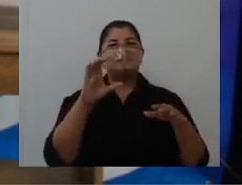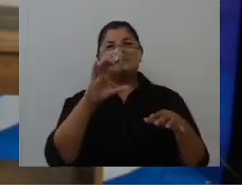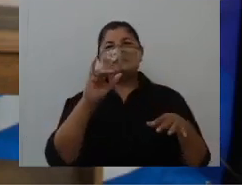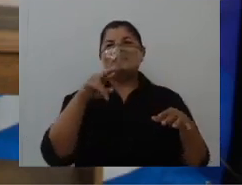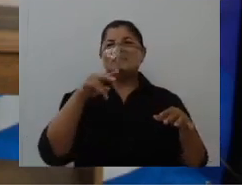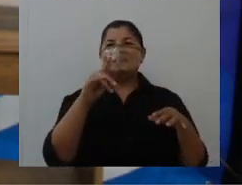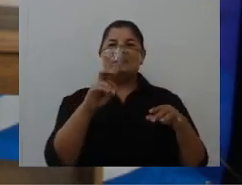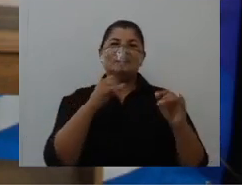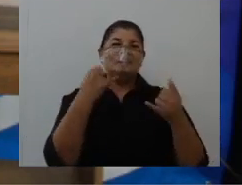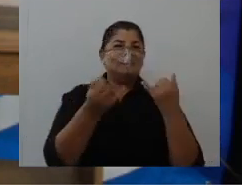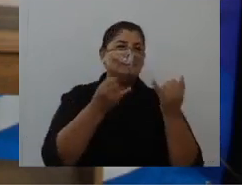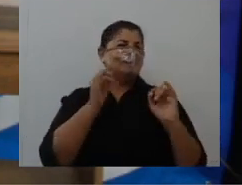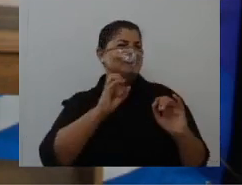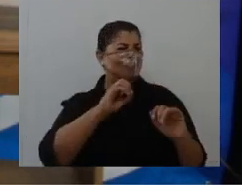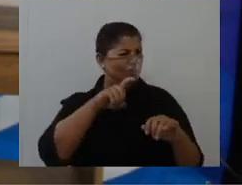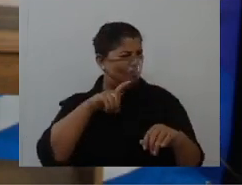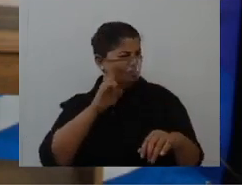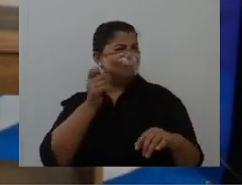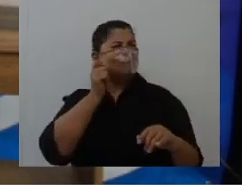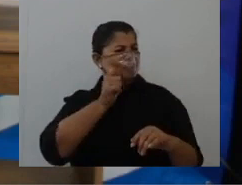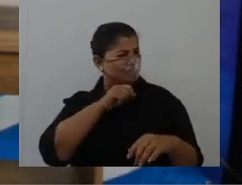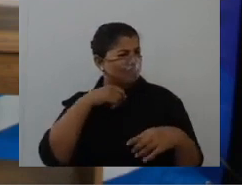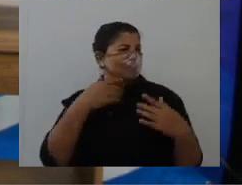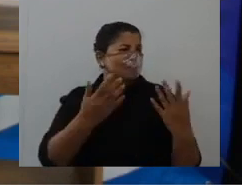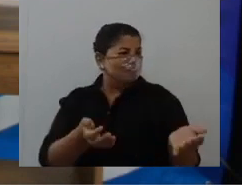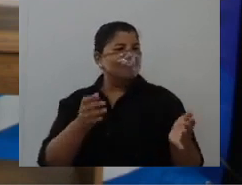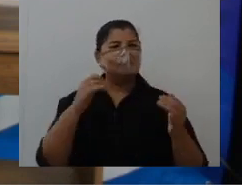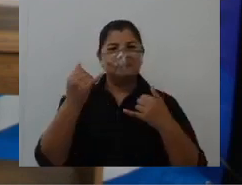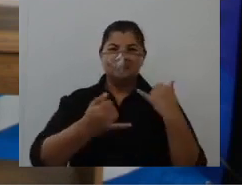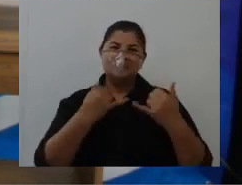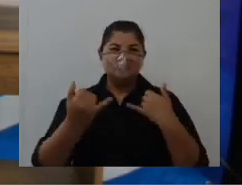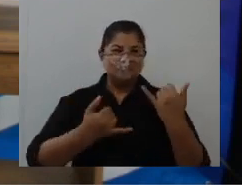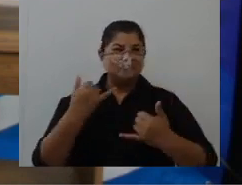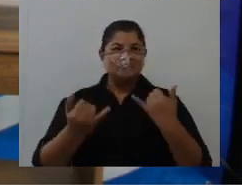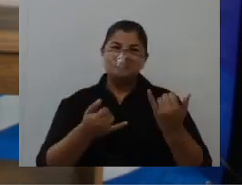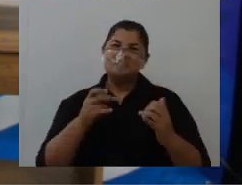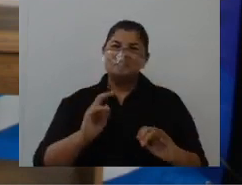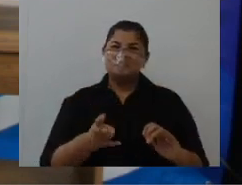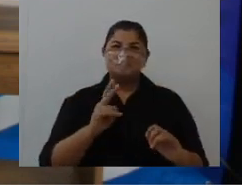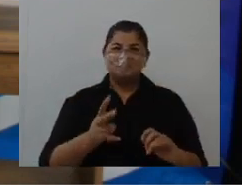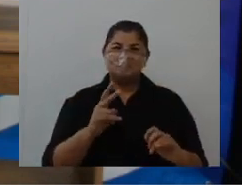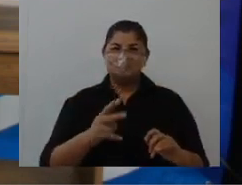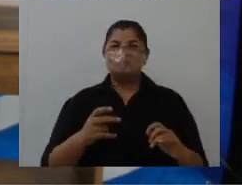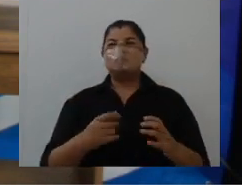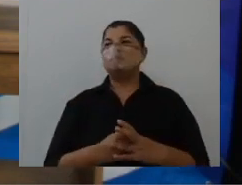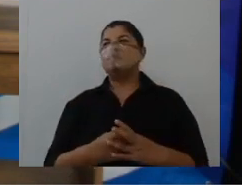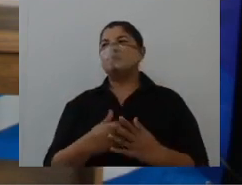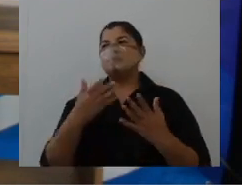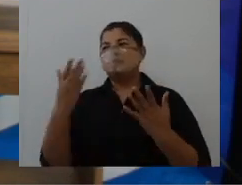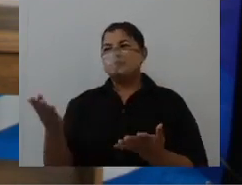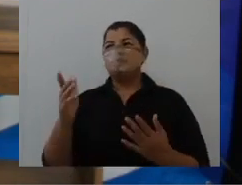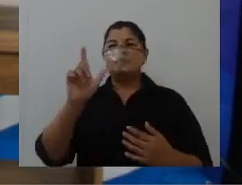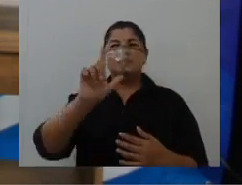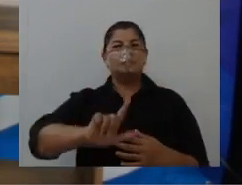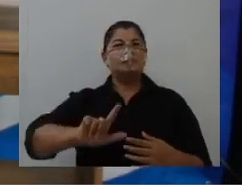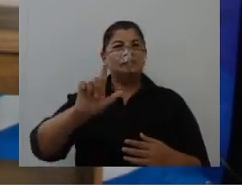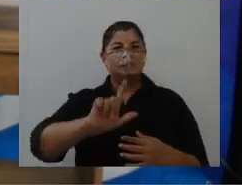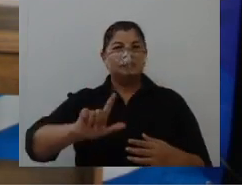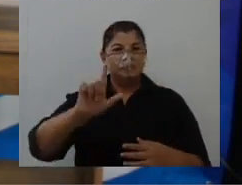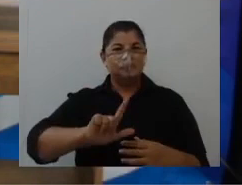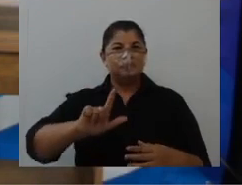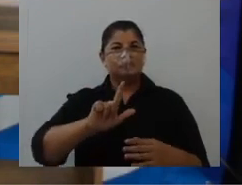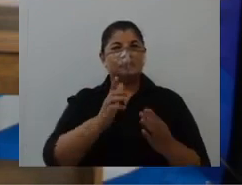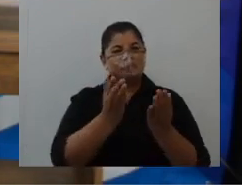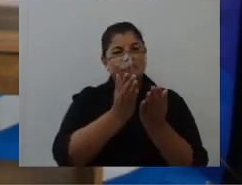aquela palhaçada, oxe, maninha, eu gosto muito. Vamos lá. E aqui, ó, literatura de cordel. Adoro, é outra coisa que eu